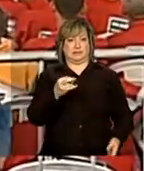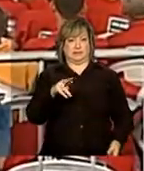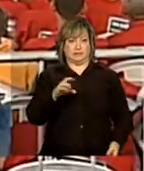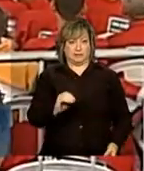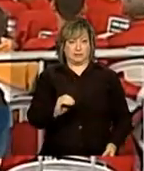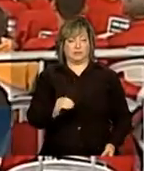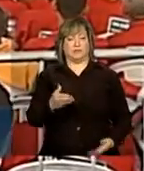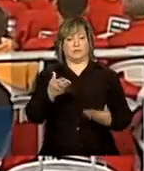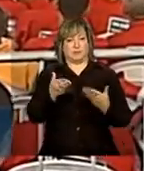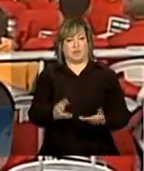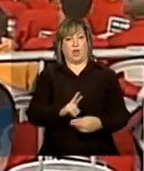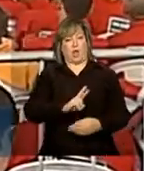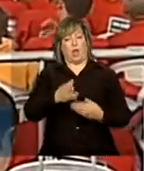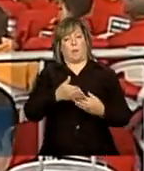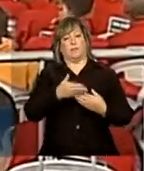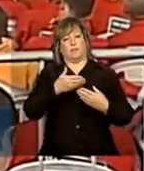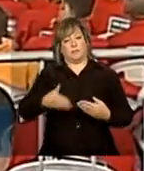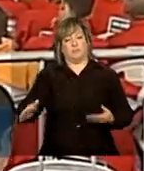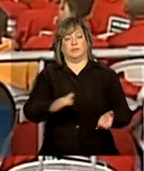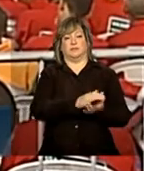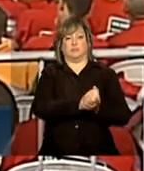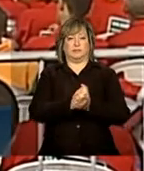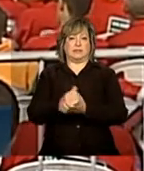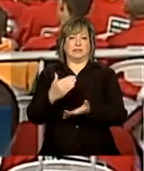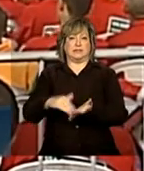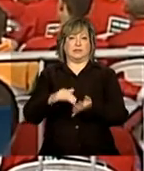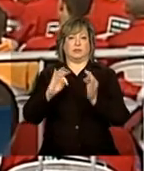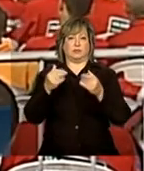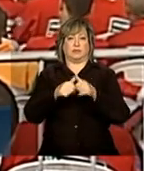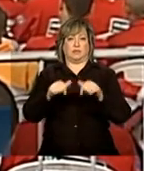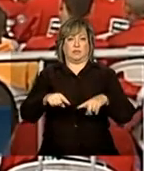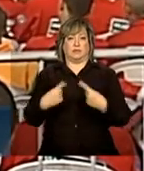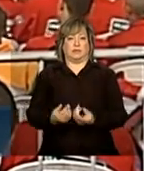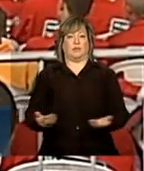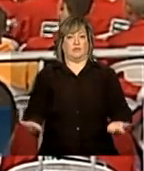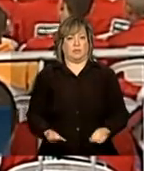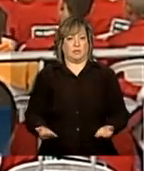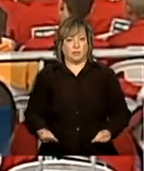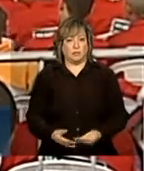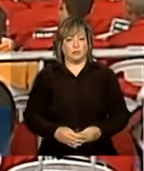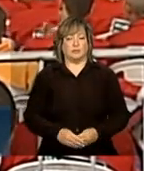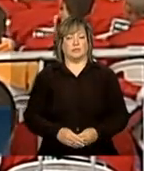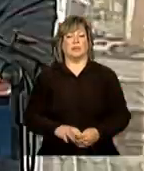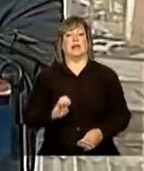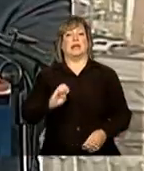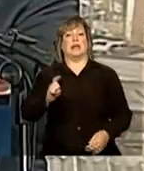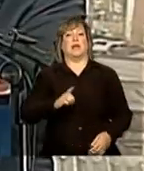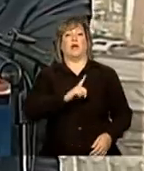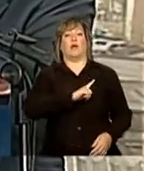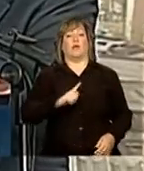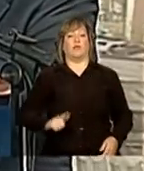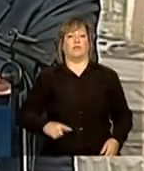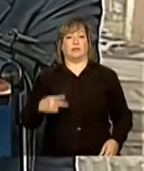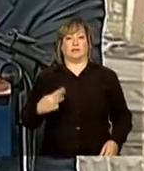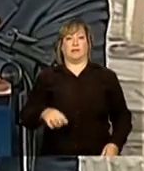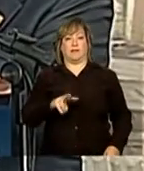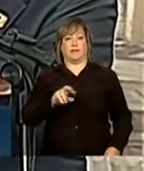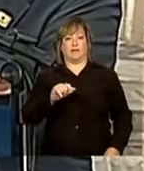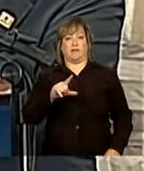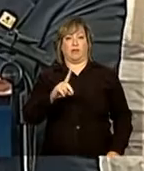Bahia, em seu nome quero saudar os demais secretários aqui presentes, ex-governador da Bahia, Valdir